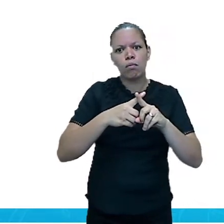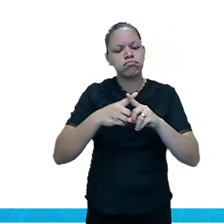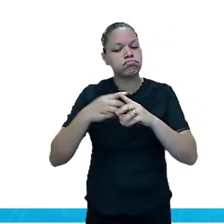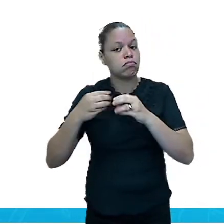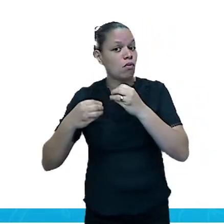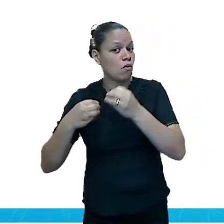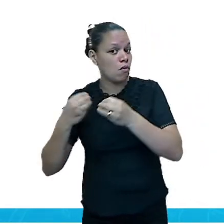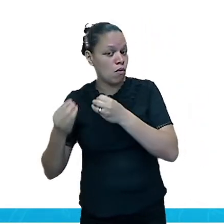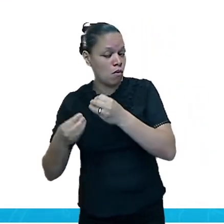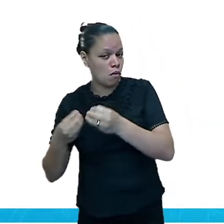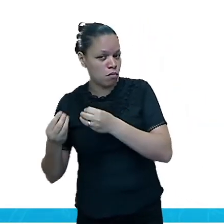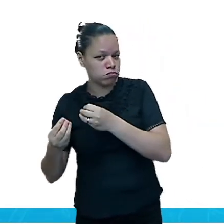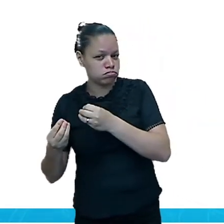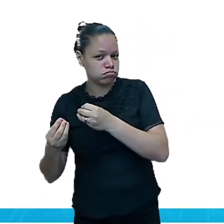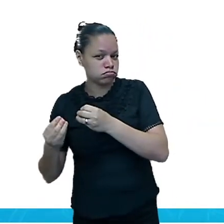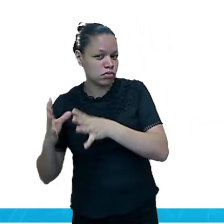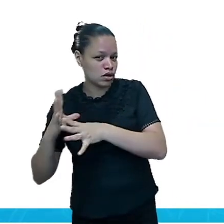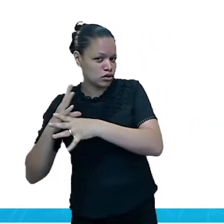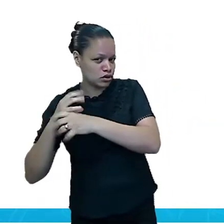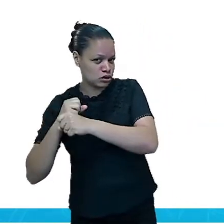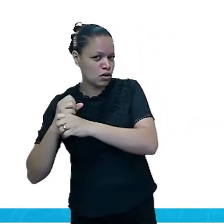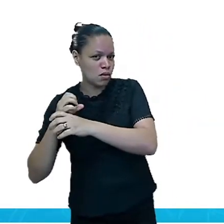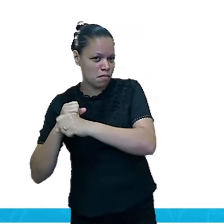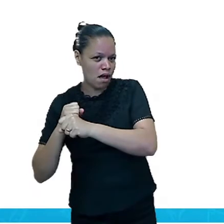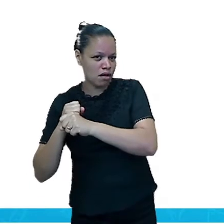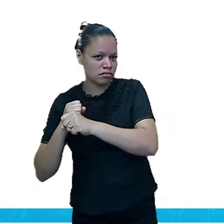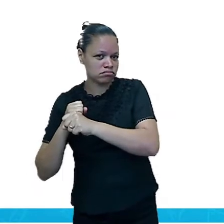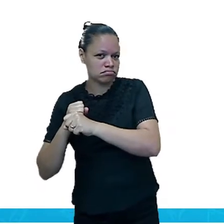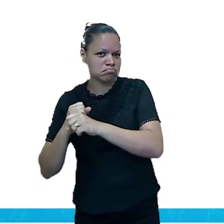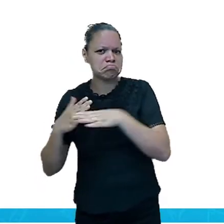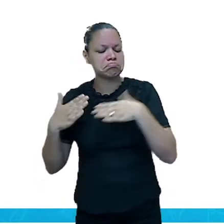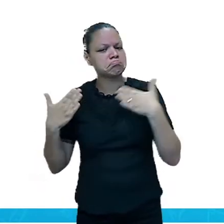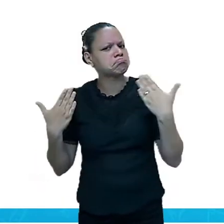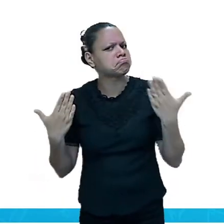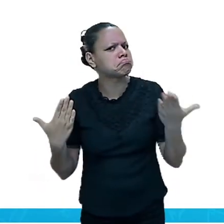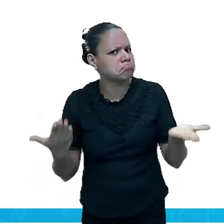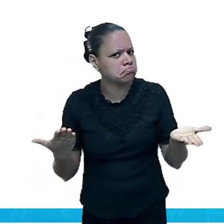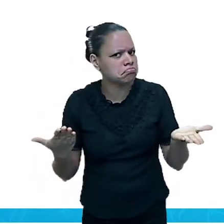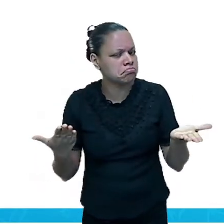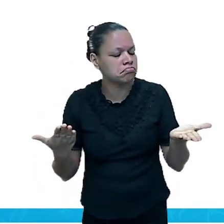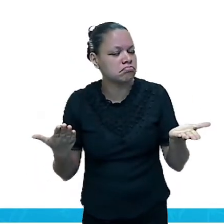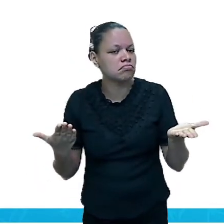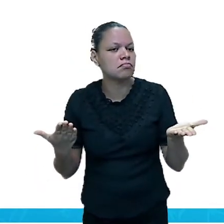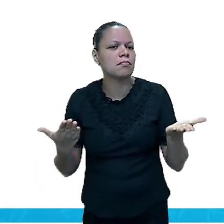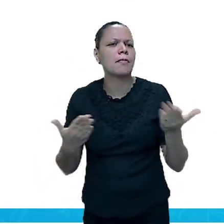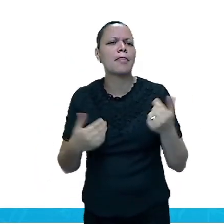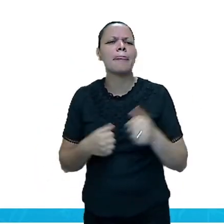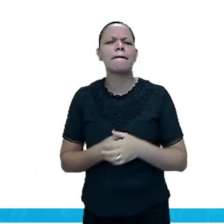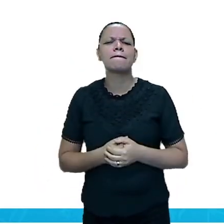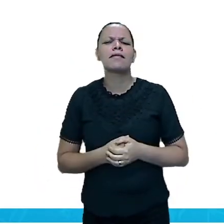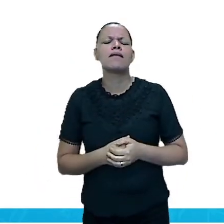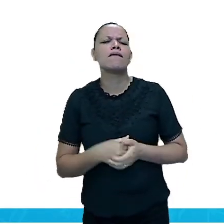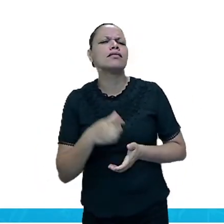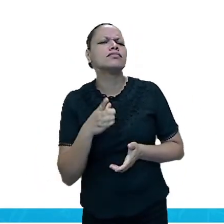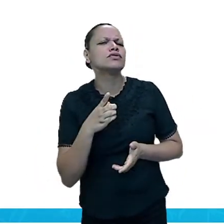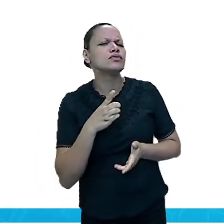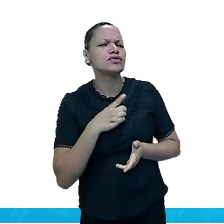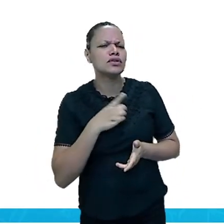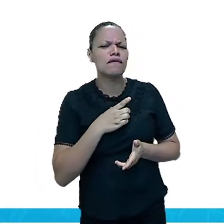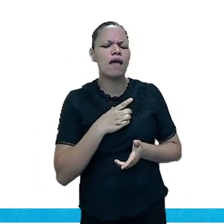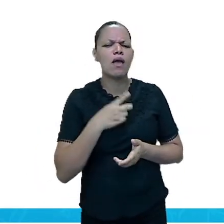letras diferentes e a letra com menor valor estiver antes da maior, o que nós vamos